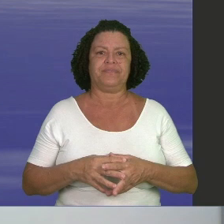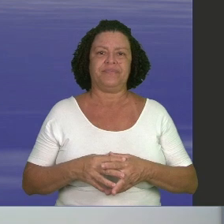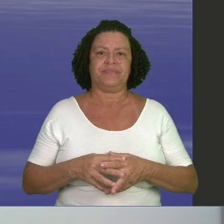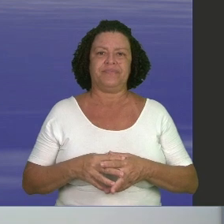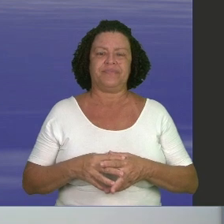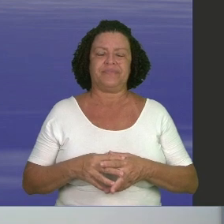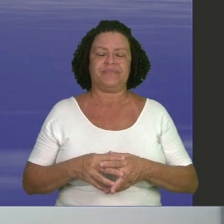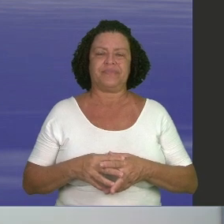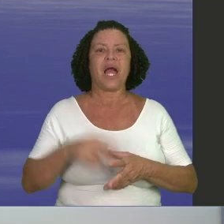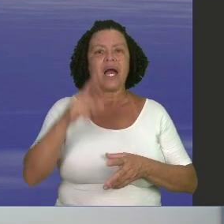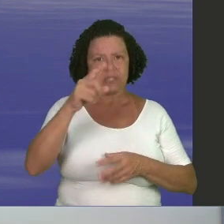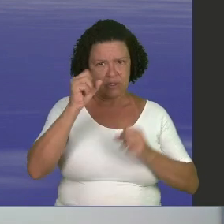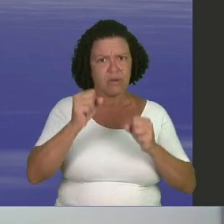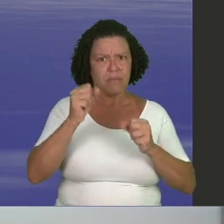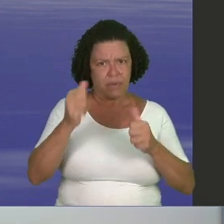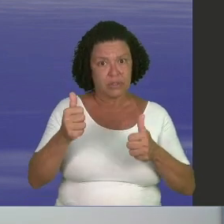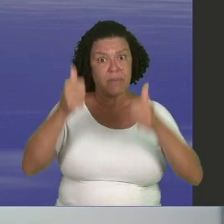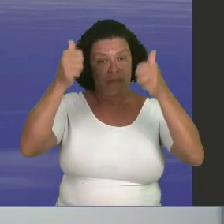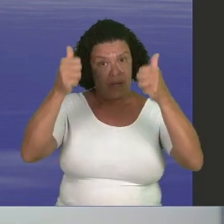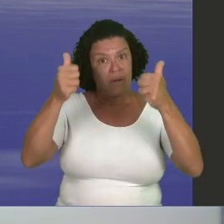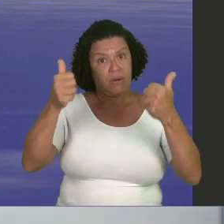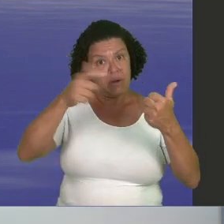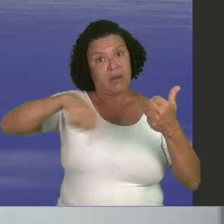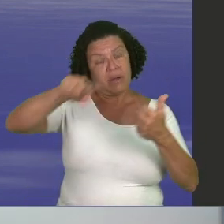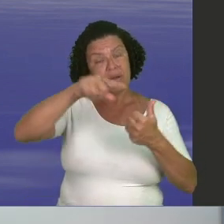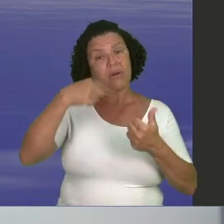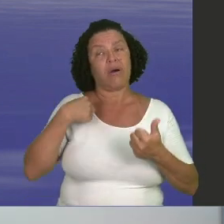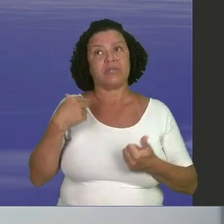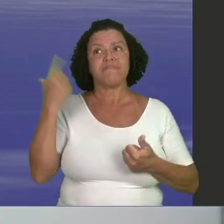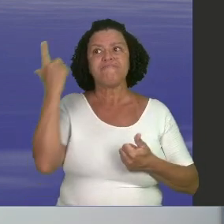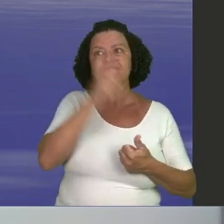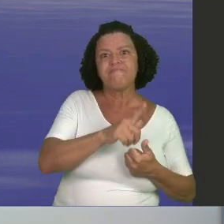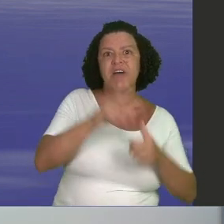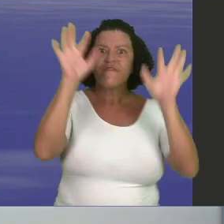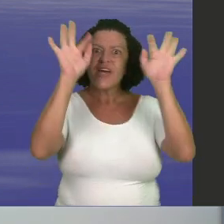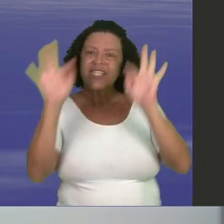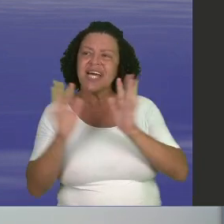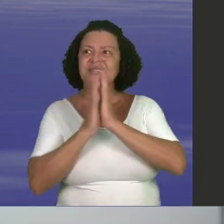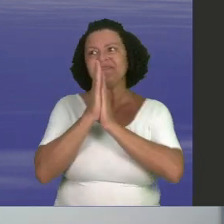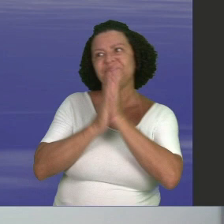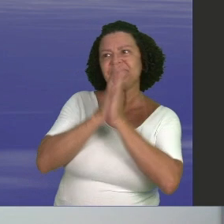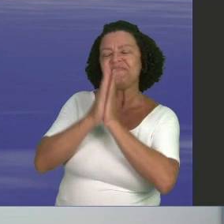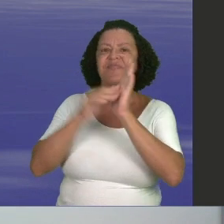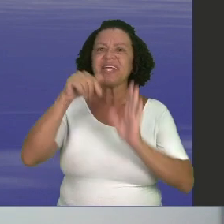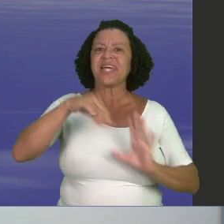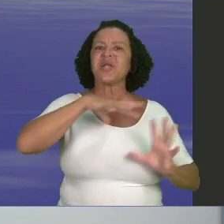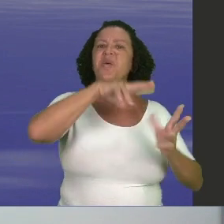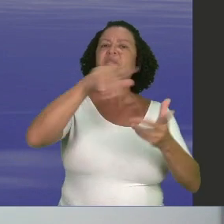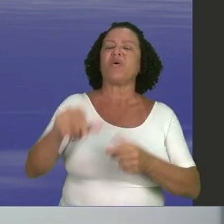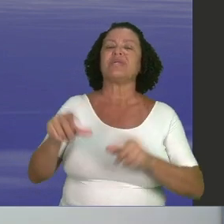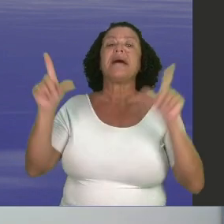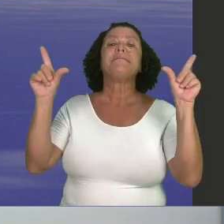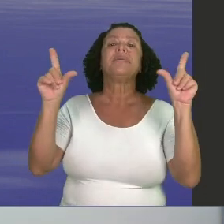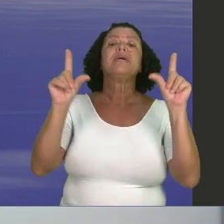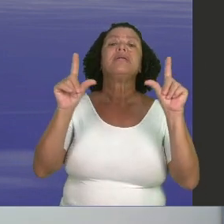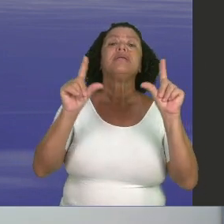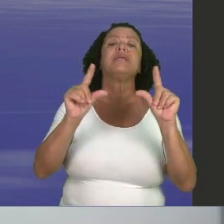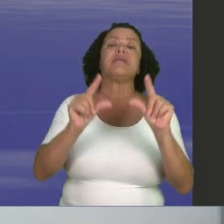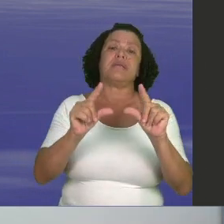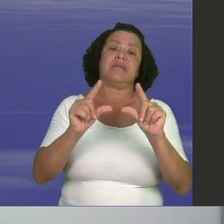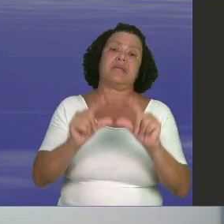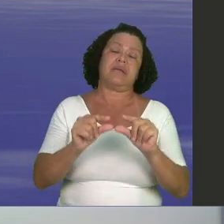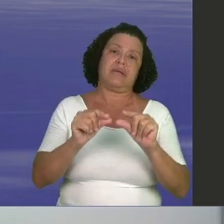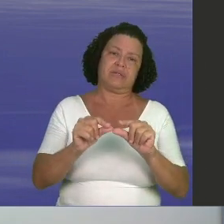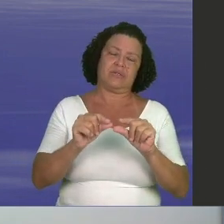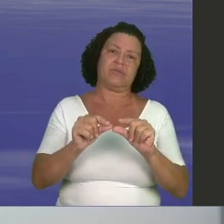Podemos melhorar consideravelmente nossas chances de felicidade no mundo, amenizando os rigores da lei